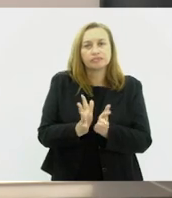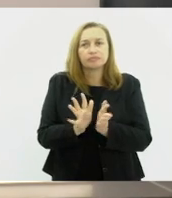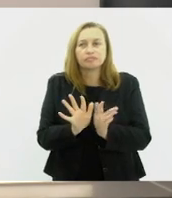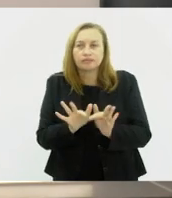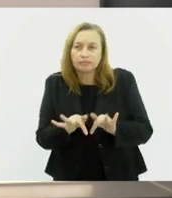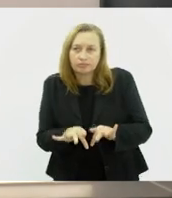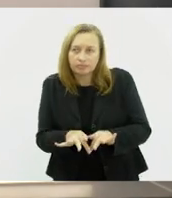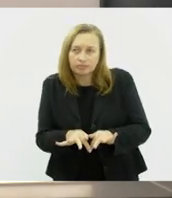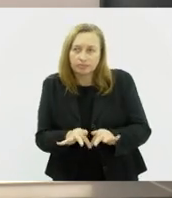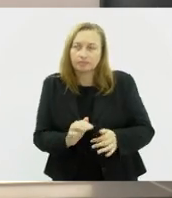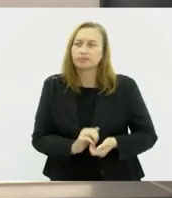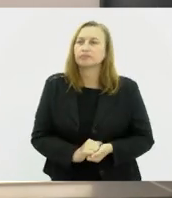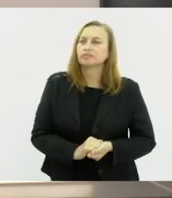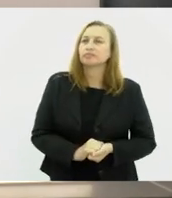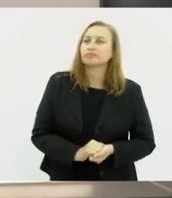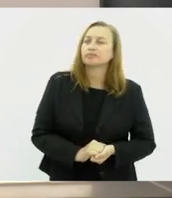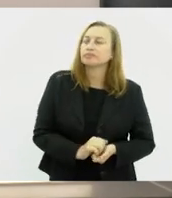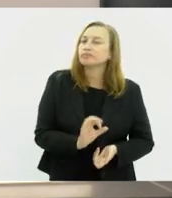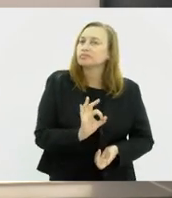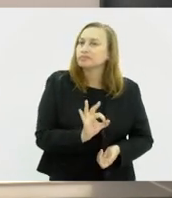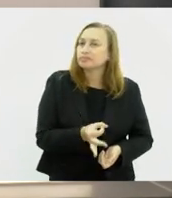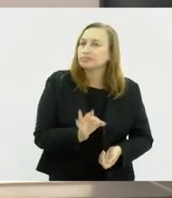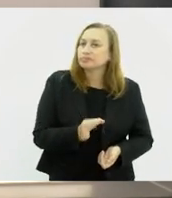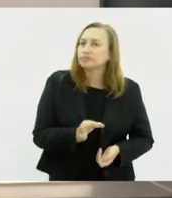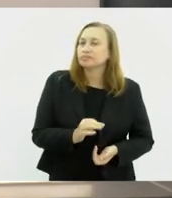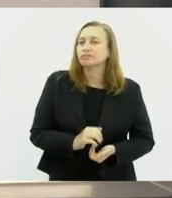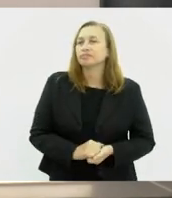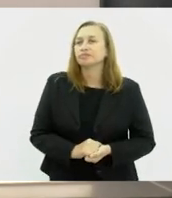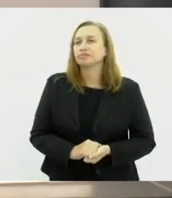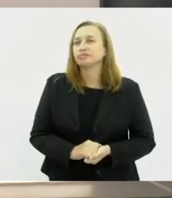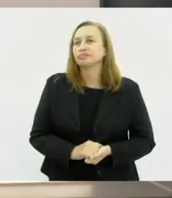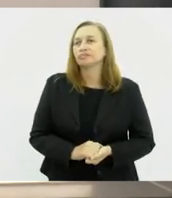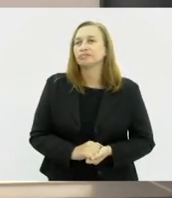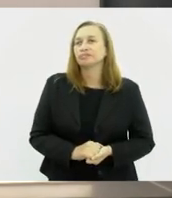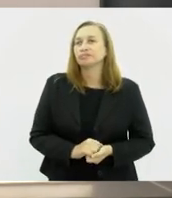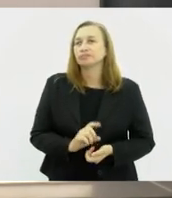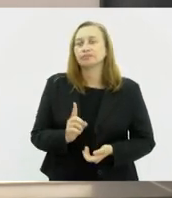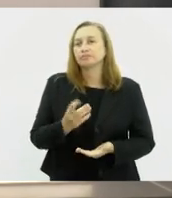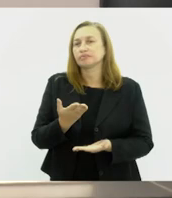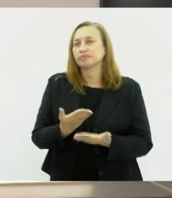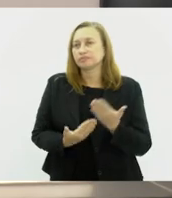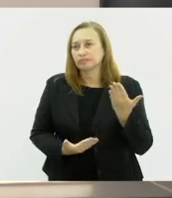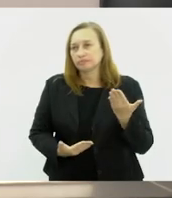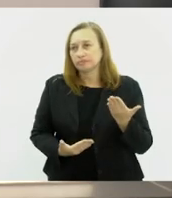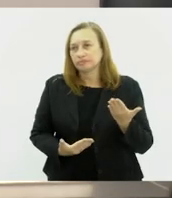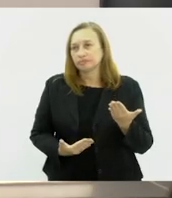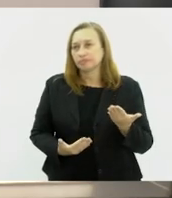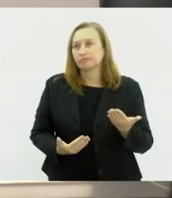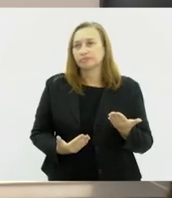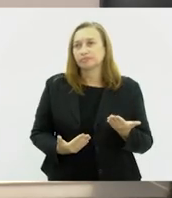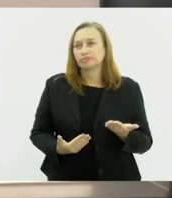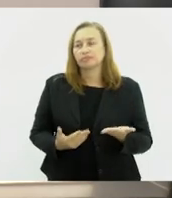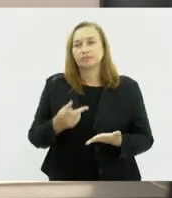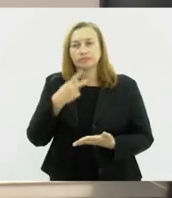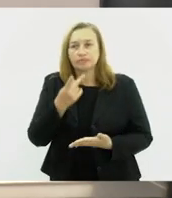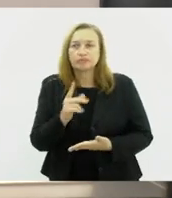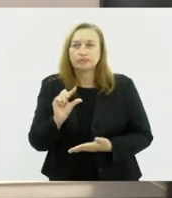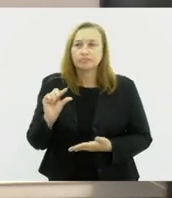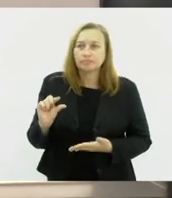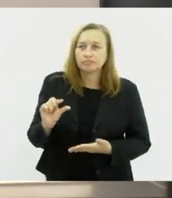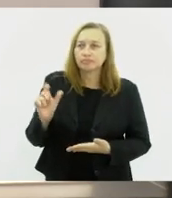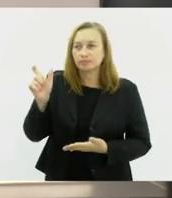pela parte final exatamente para que eh a questão Não se perca eu iria começar falando um pouco do